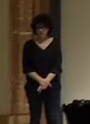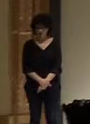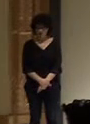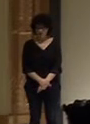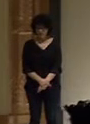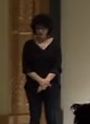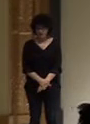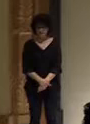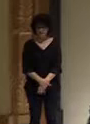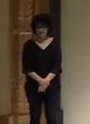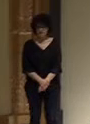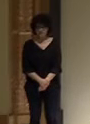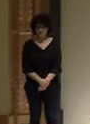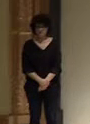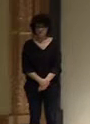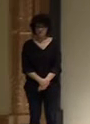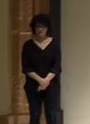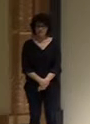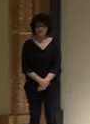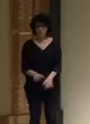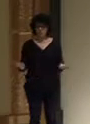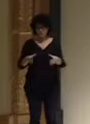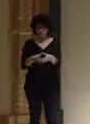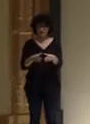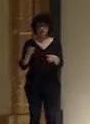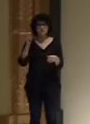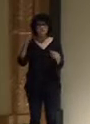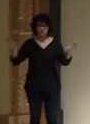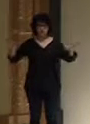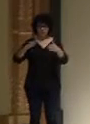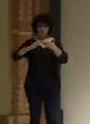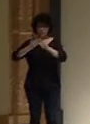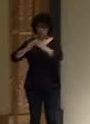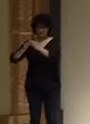Also, the Content Advisor Committee, Carlos Costa from Visões Úteis,